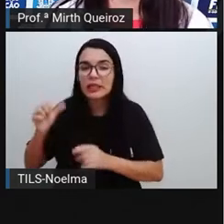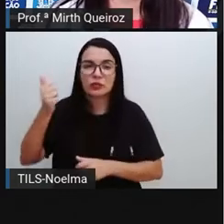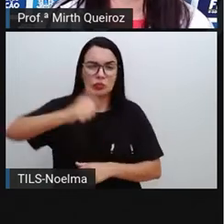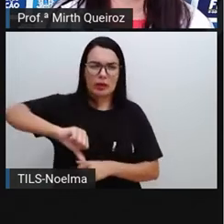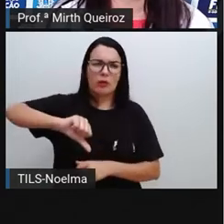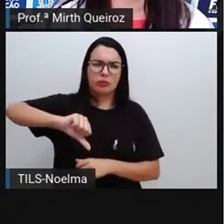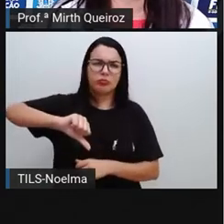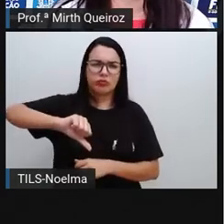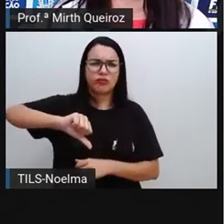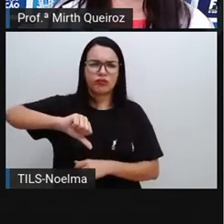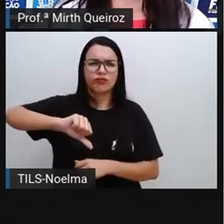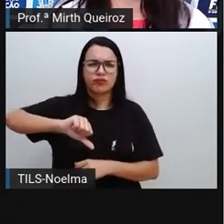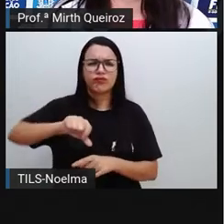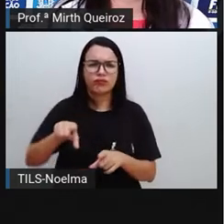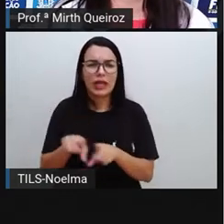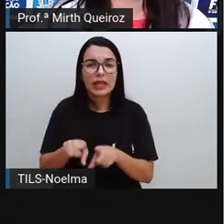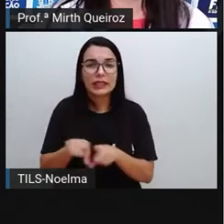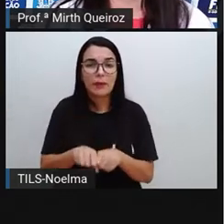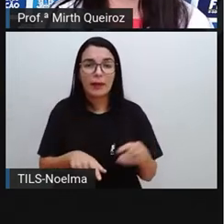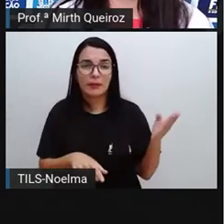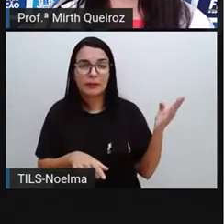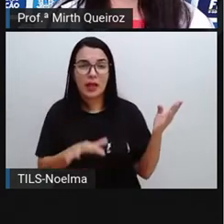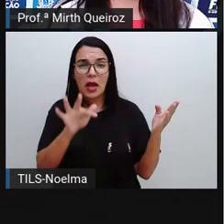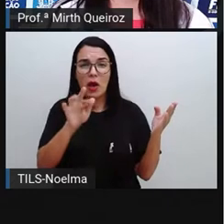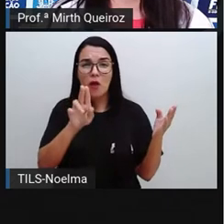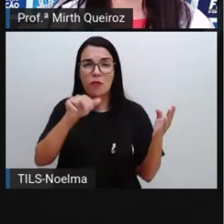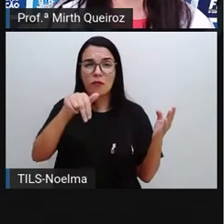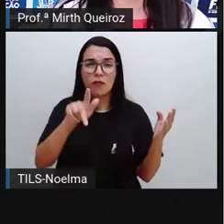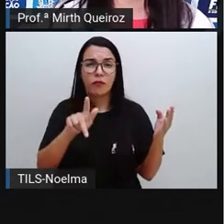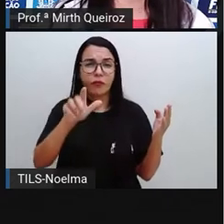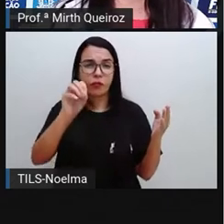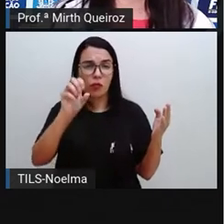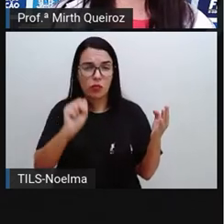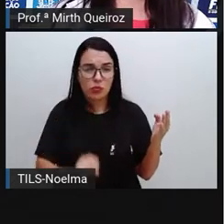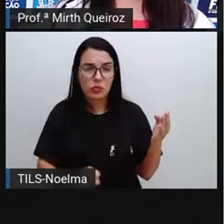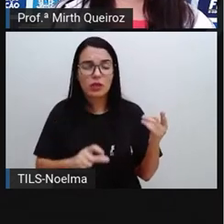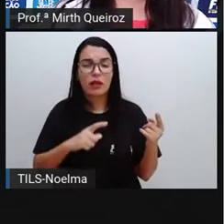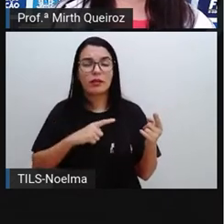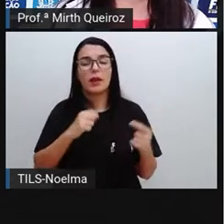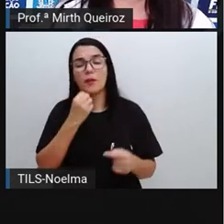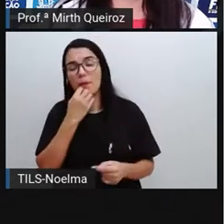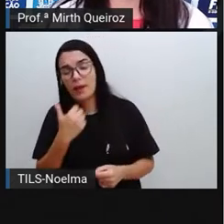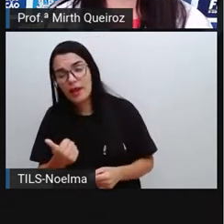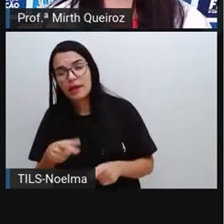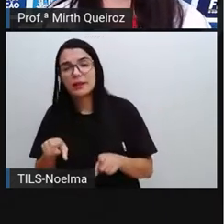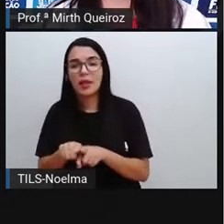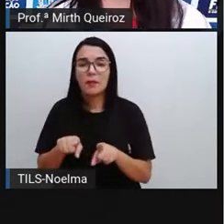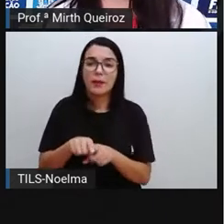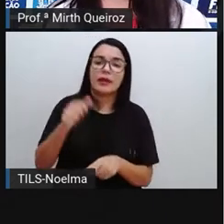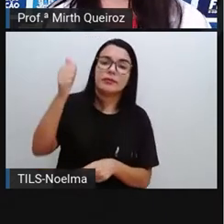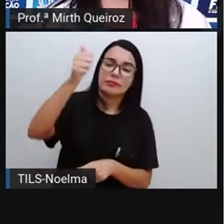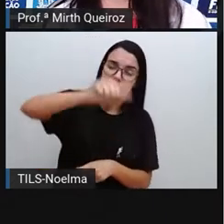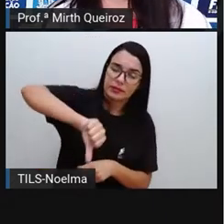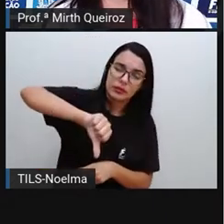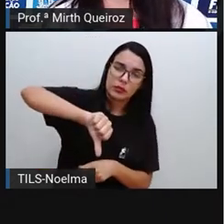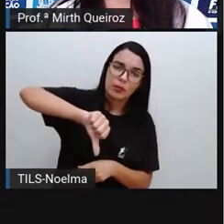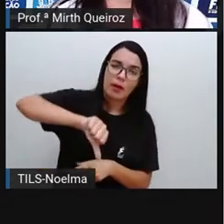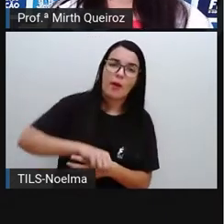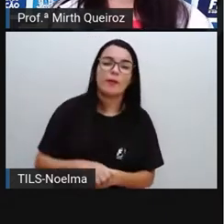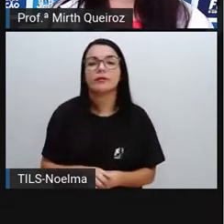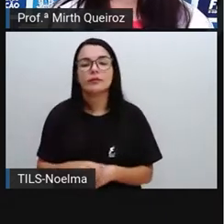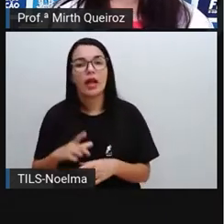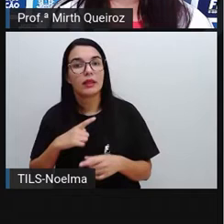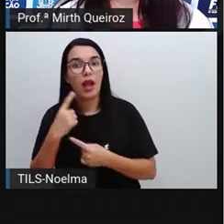bactérias do mal, que são aquelas que causam doenças. Fungos. Existem alguns fungos do bem, alguns fungos que são utilizados até mesmo